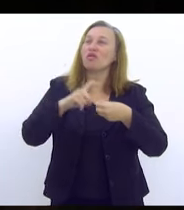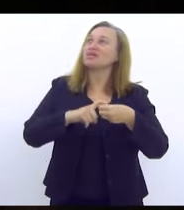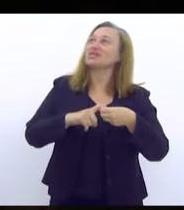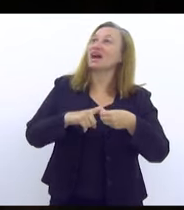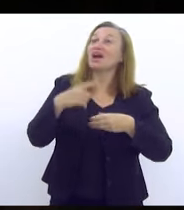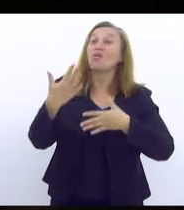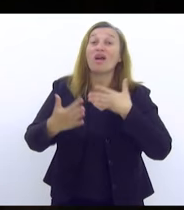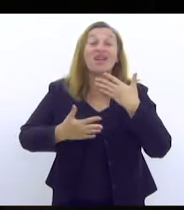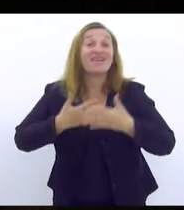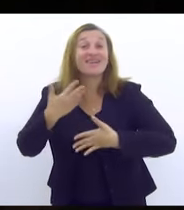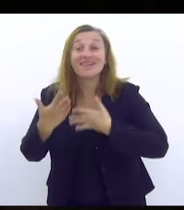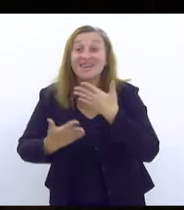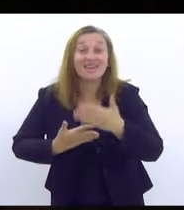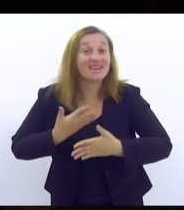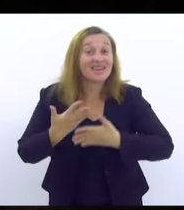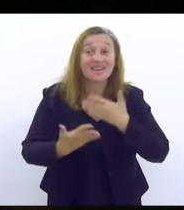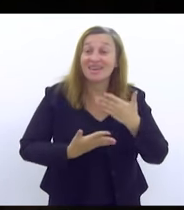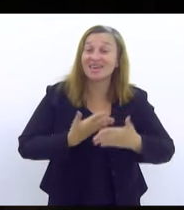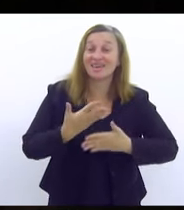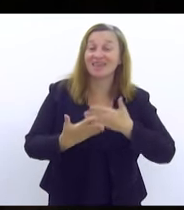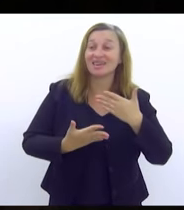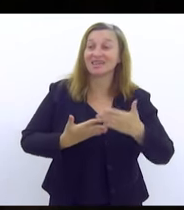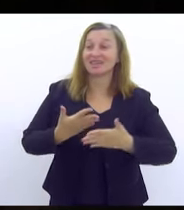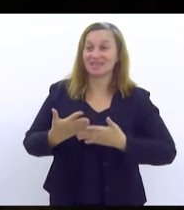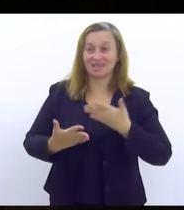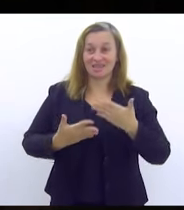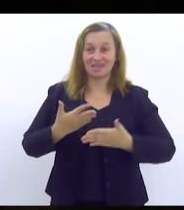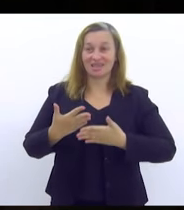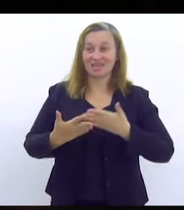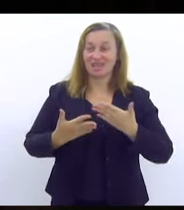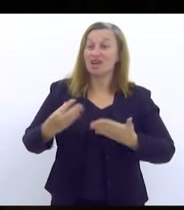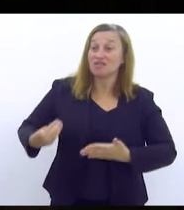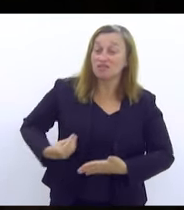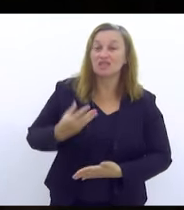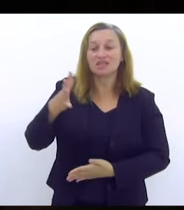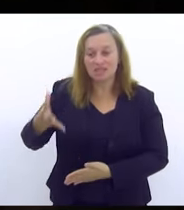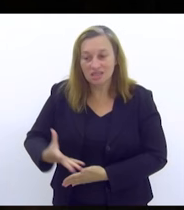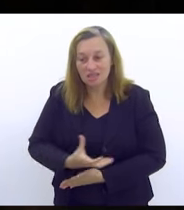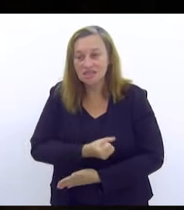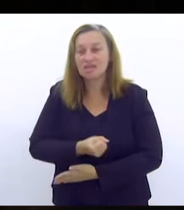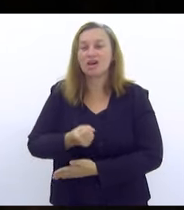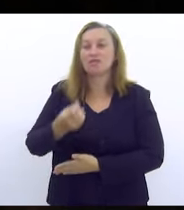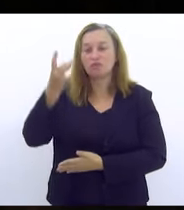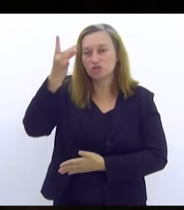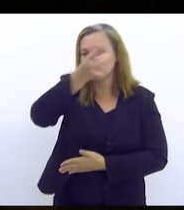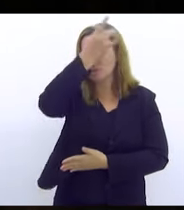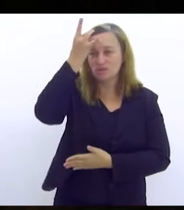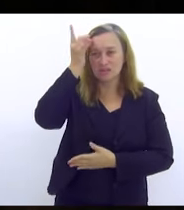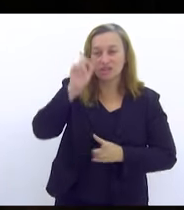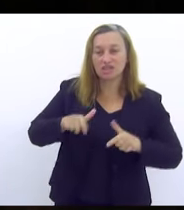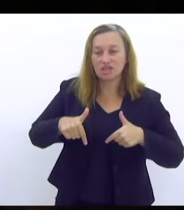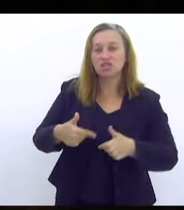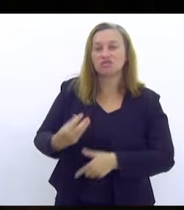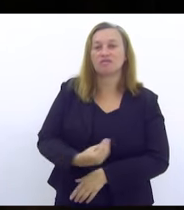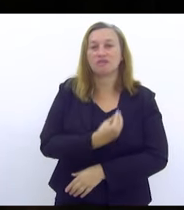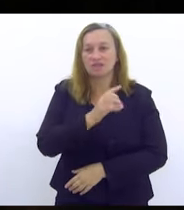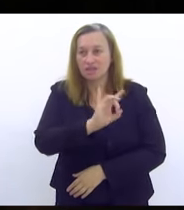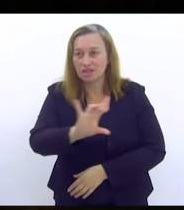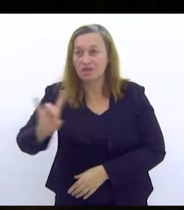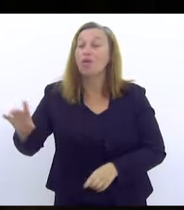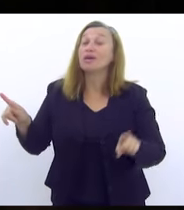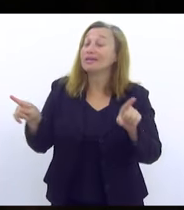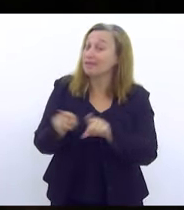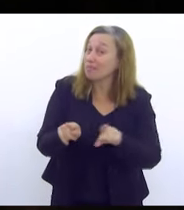colhendo com alegria os feixes, os frutos, aquilo que o Espírito Santo colocou dentro de vocês. E